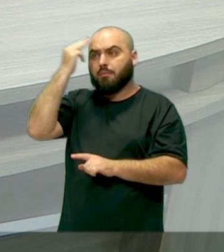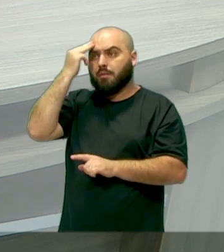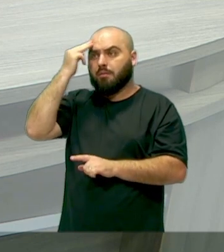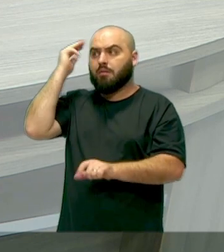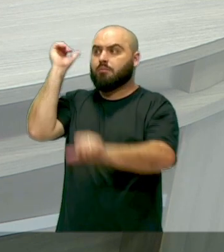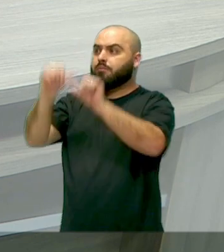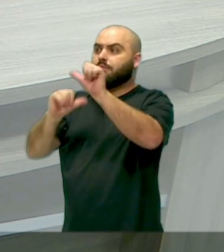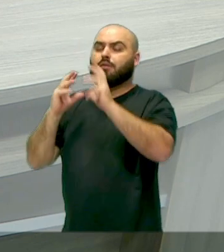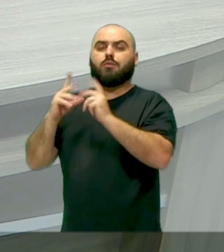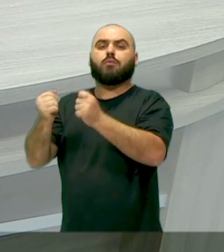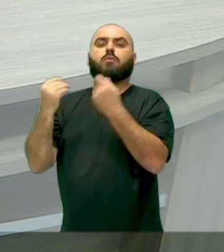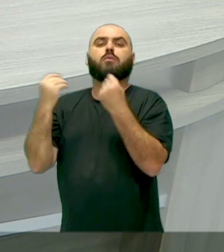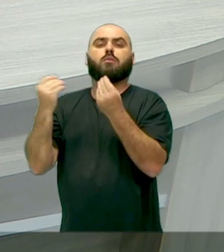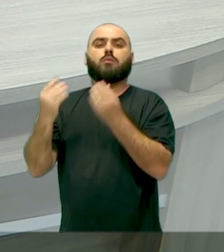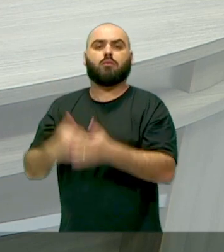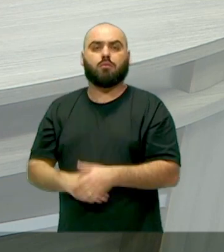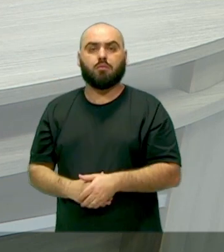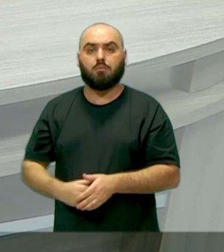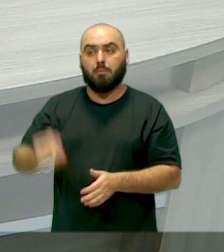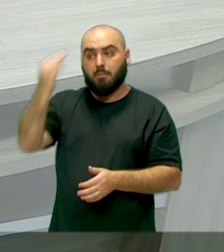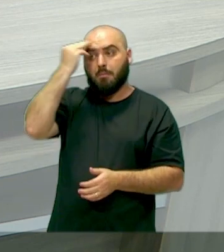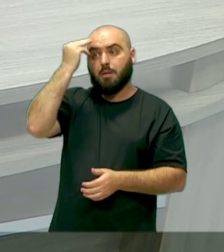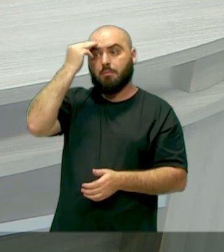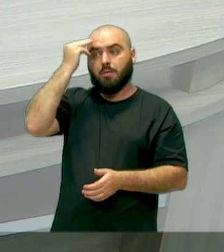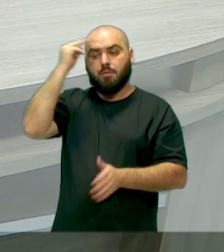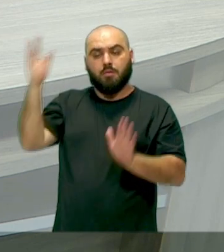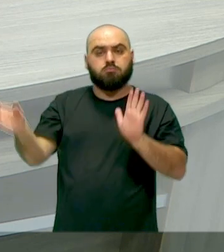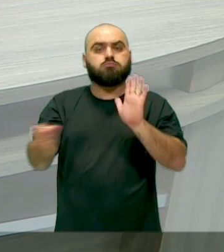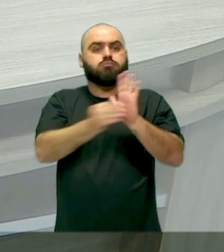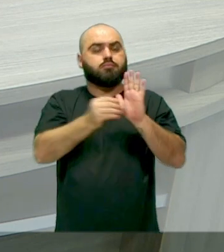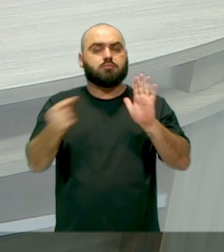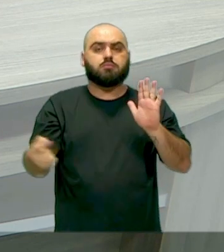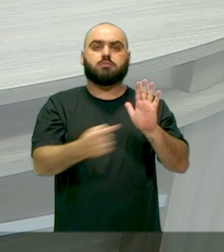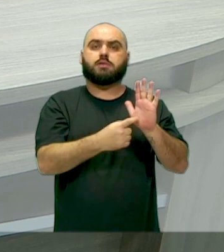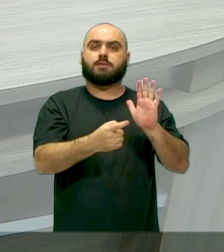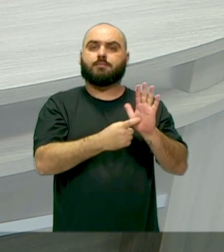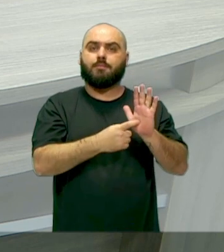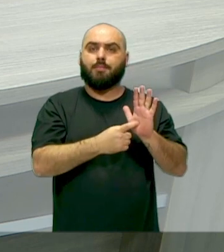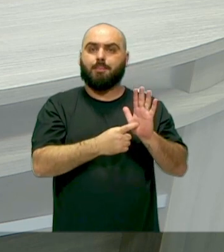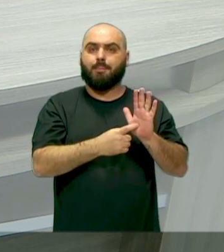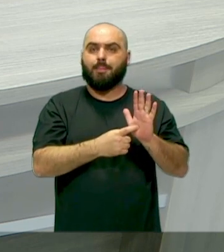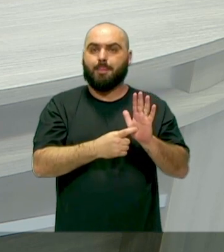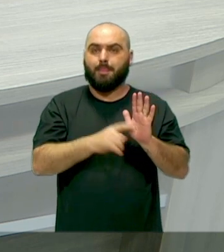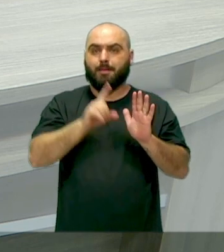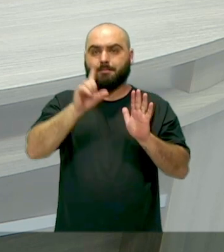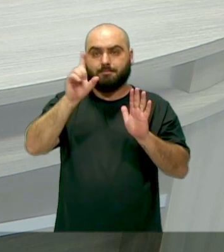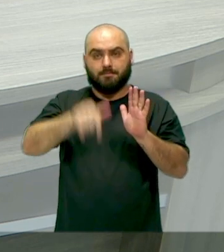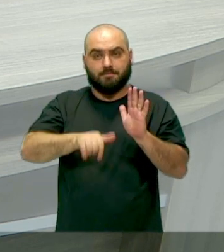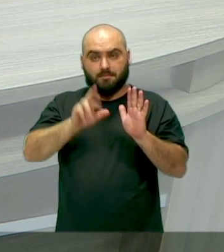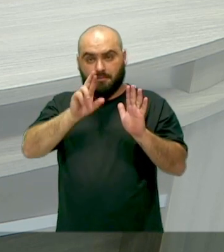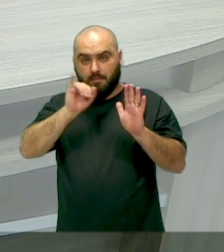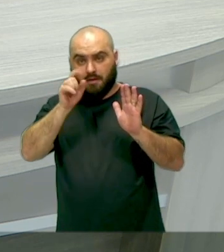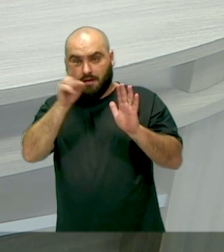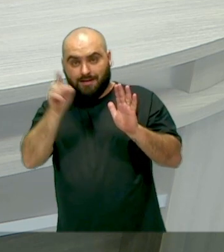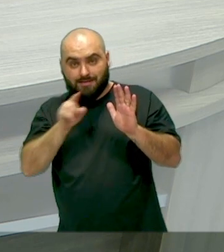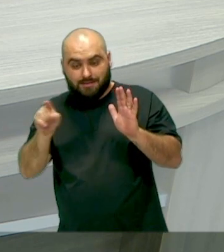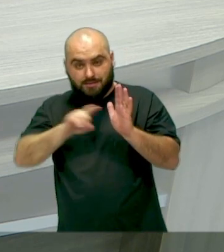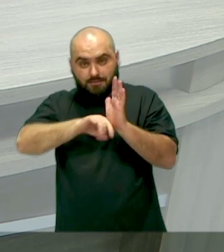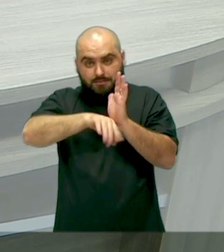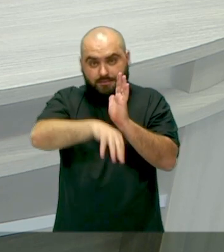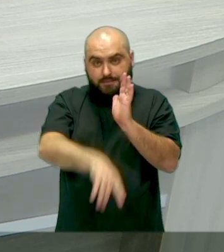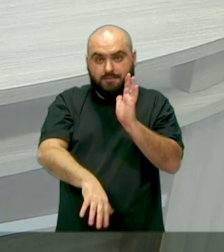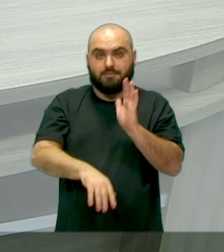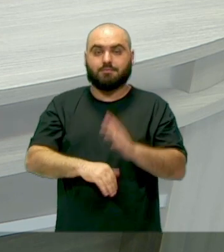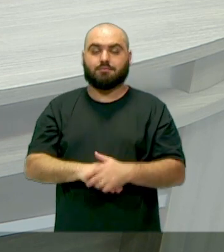né? Que as nossas memórias afetivas, elas são muito orais, né?